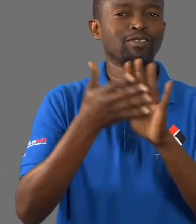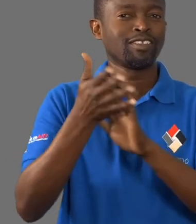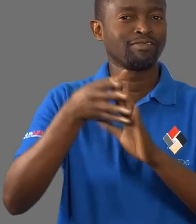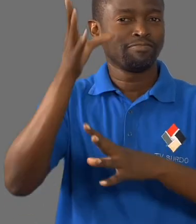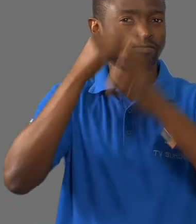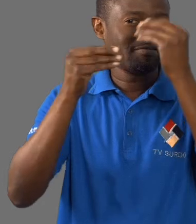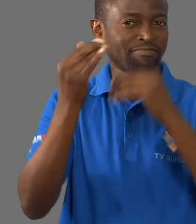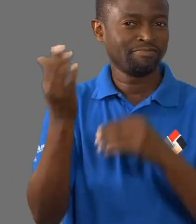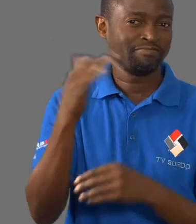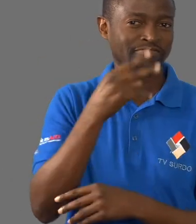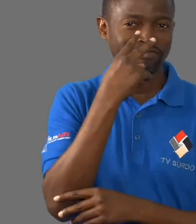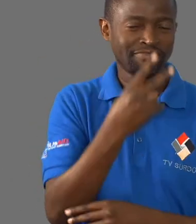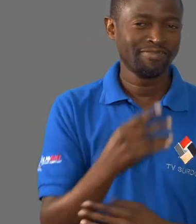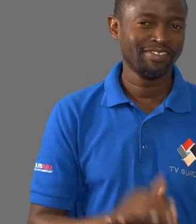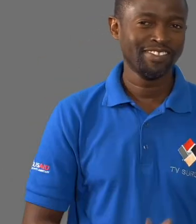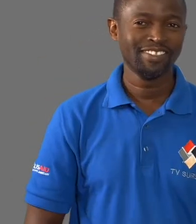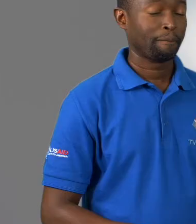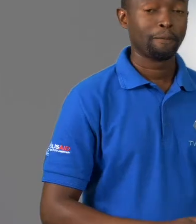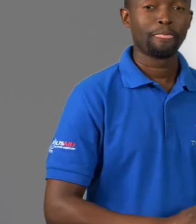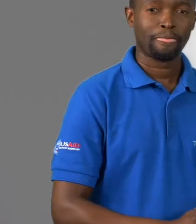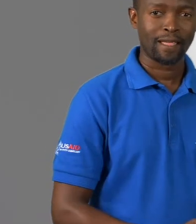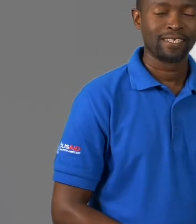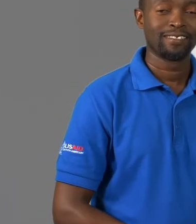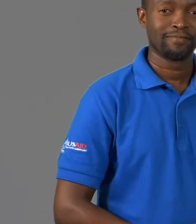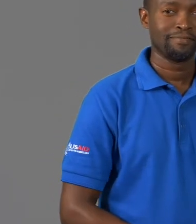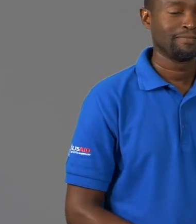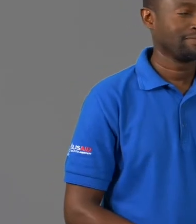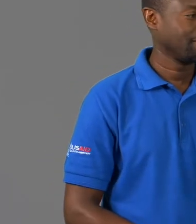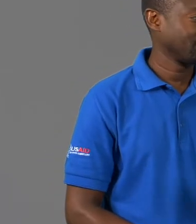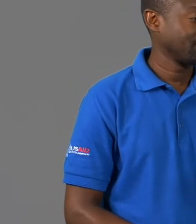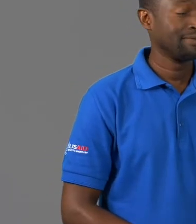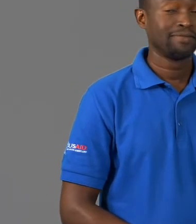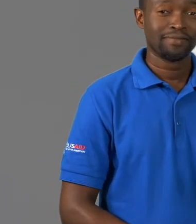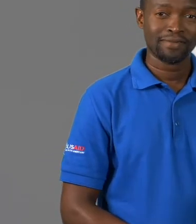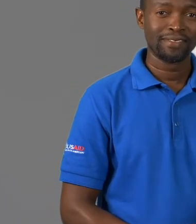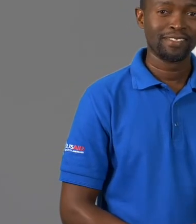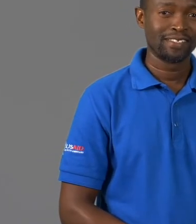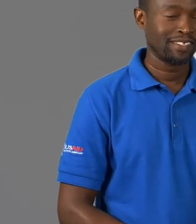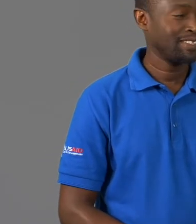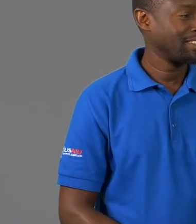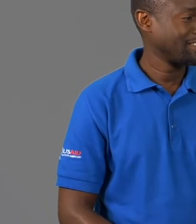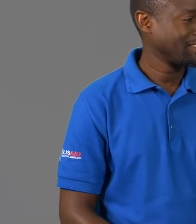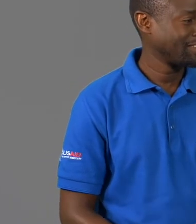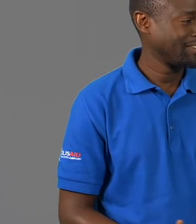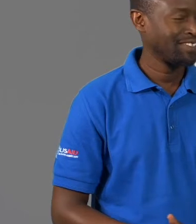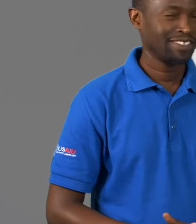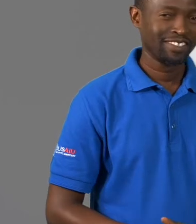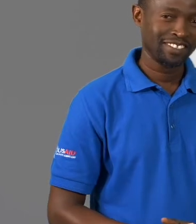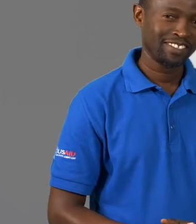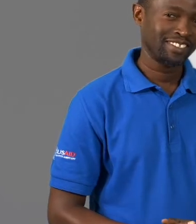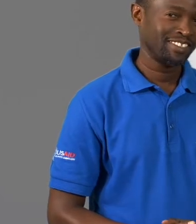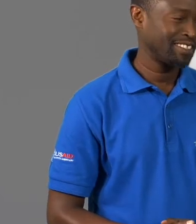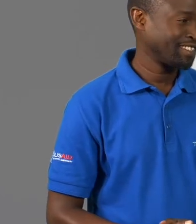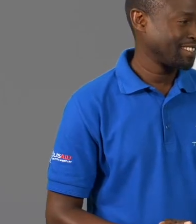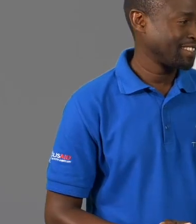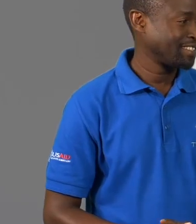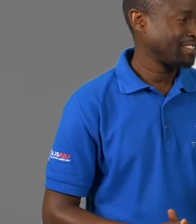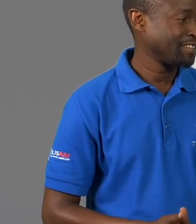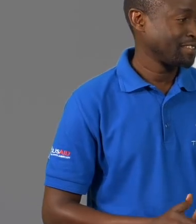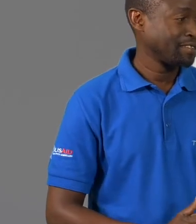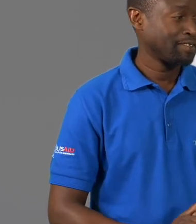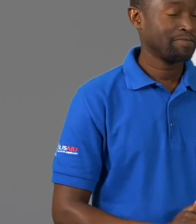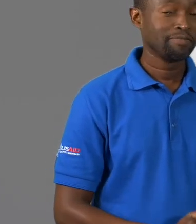mais uma aula de língua de sinais. Aprenda a dizer os nomes de algumas doenças em língua de